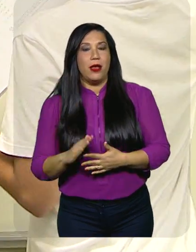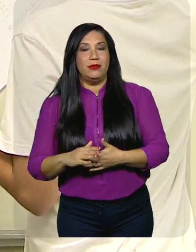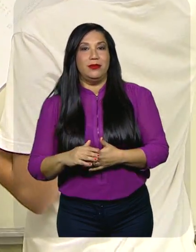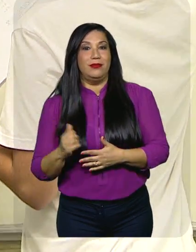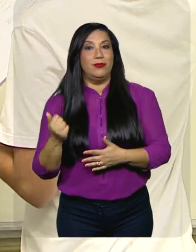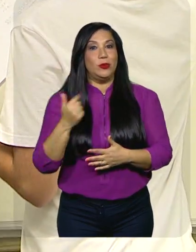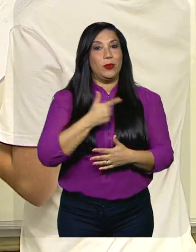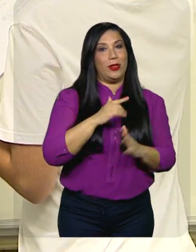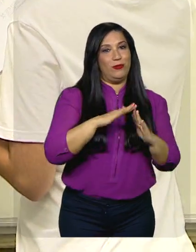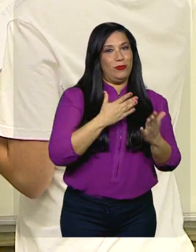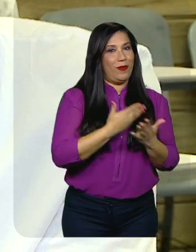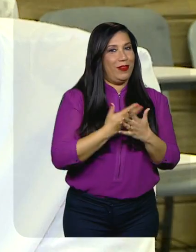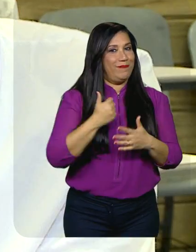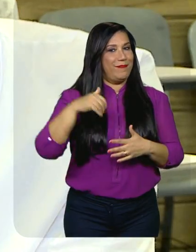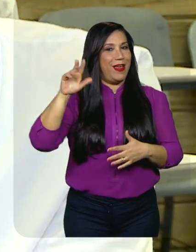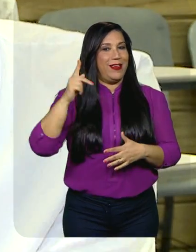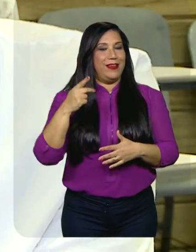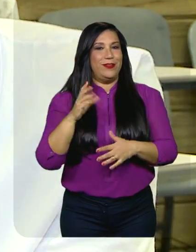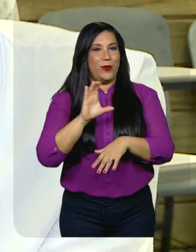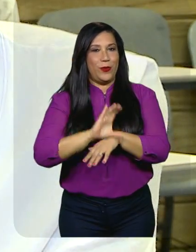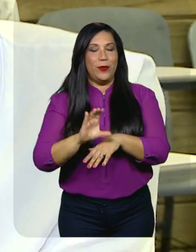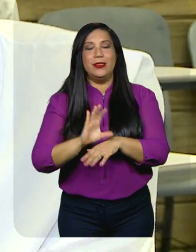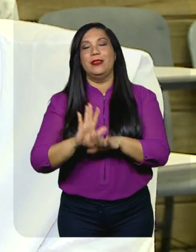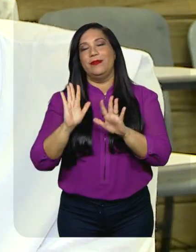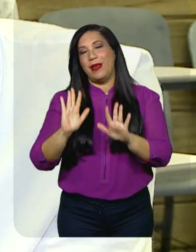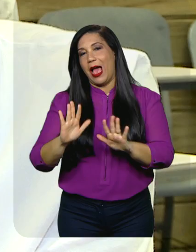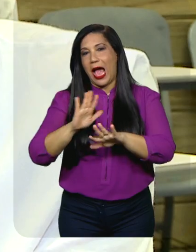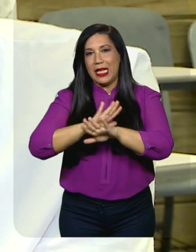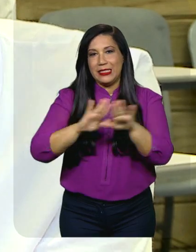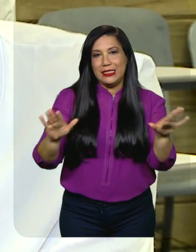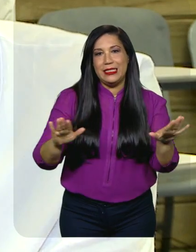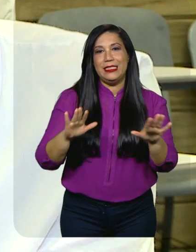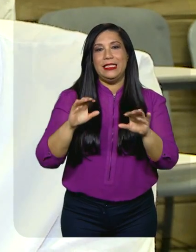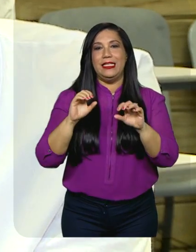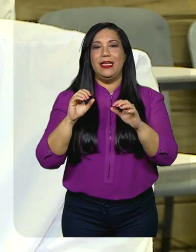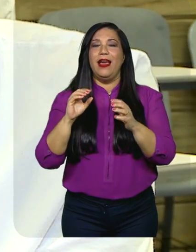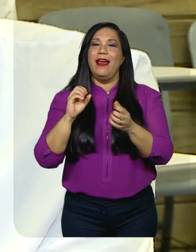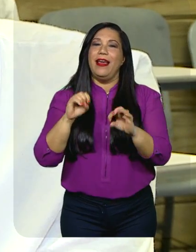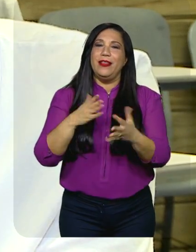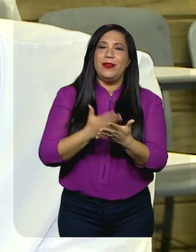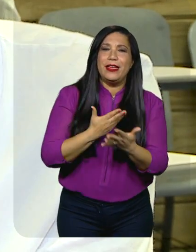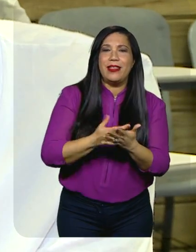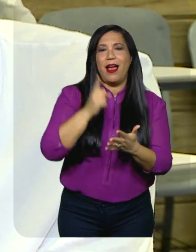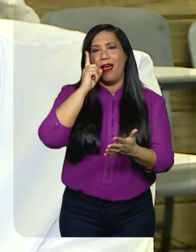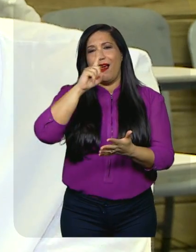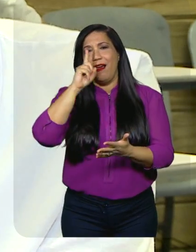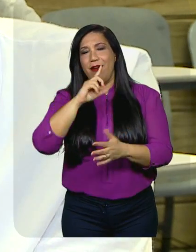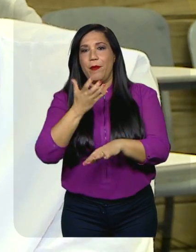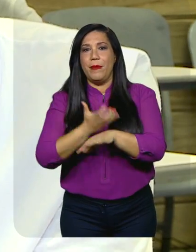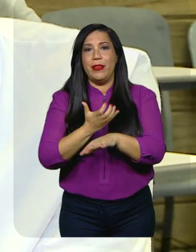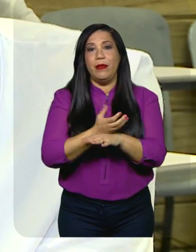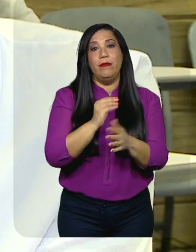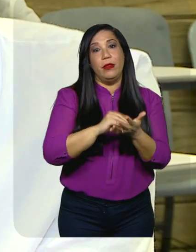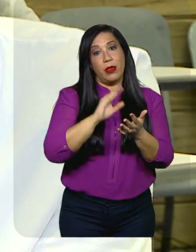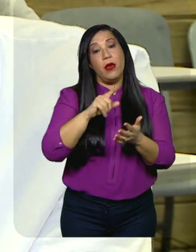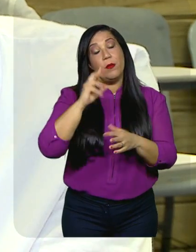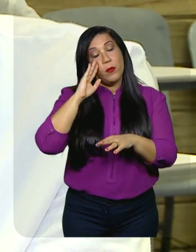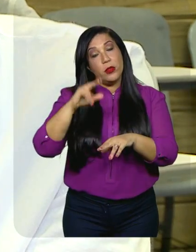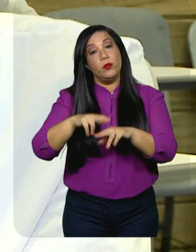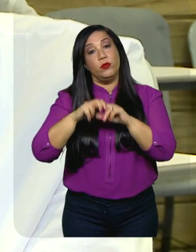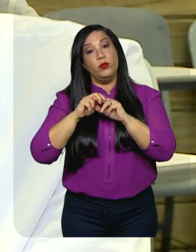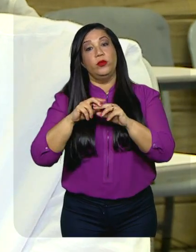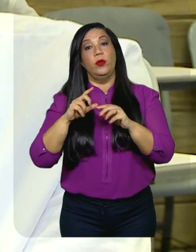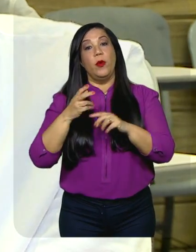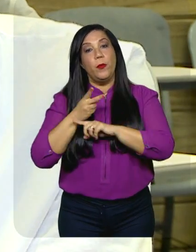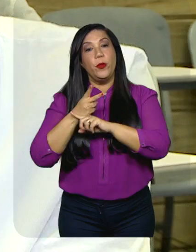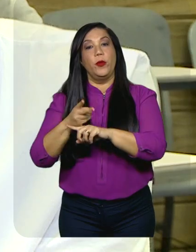seus antigos colégios. Tem toda aquela história, né, da educação precária, das matérias que a gente não vê. Inclusive, esse foi um dos motivos por procurar